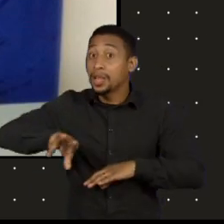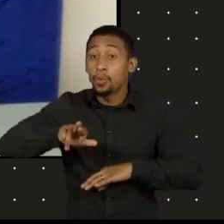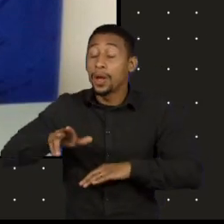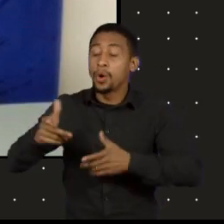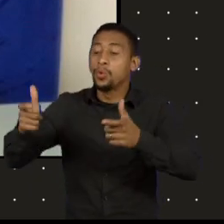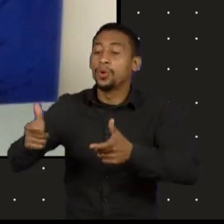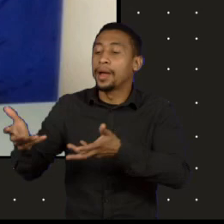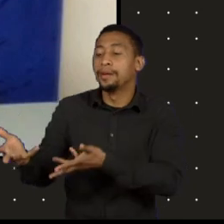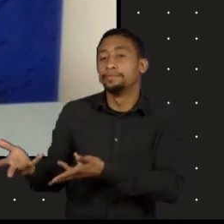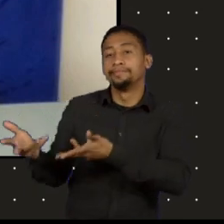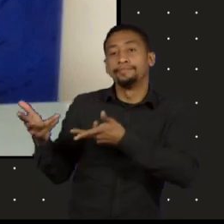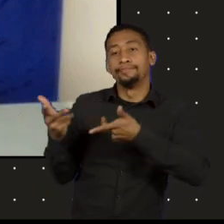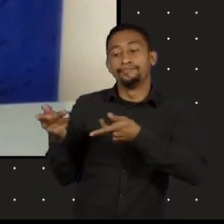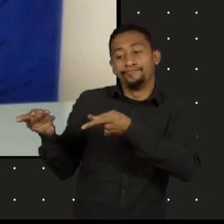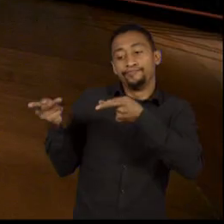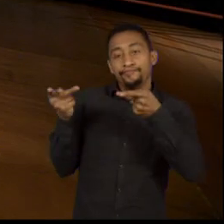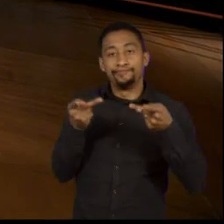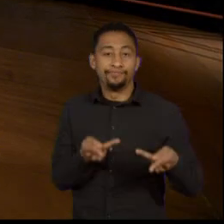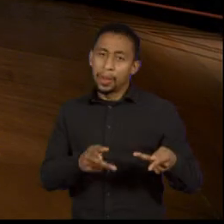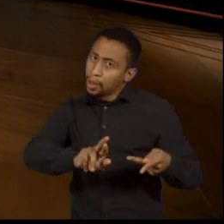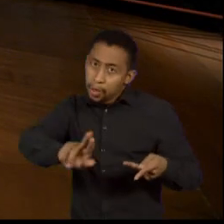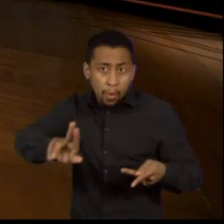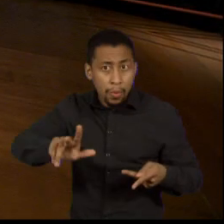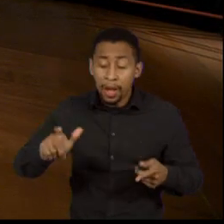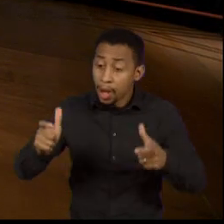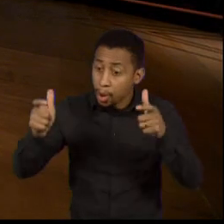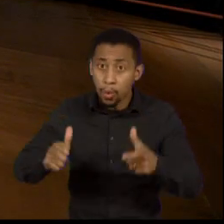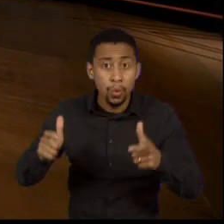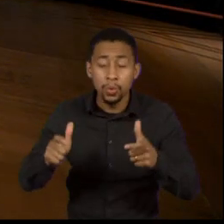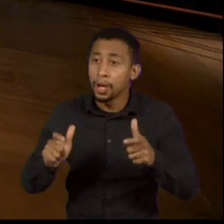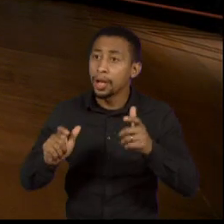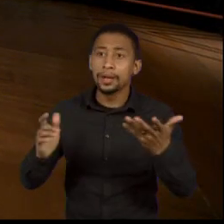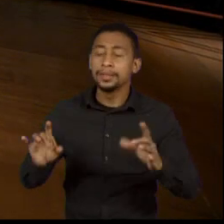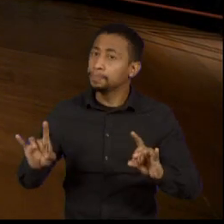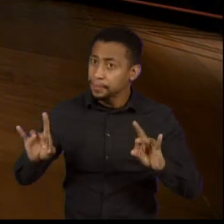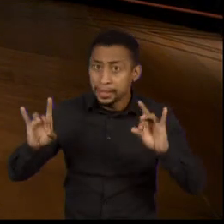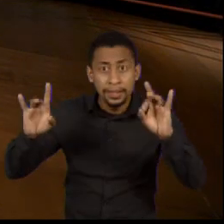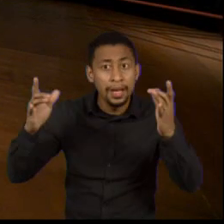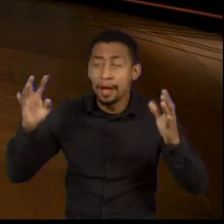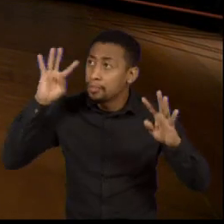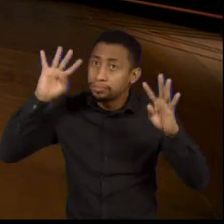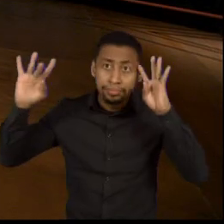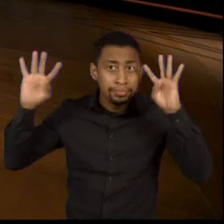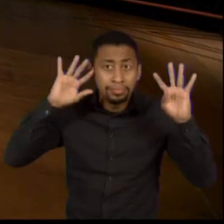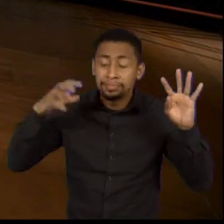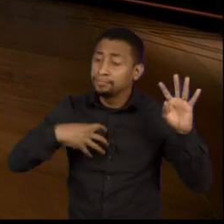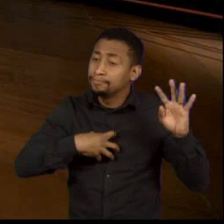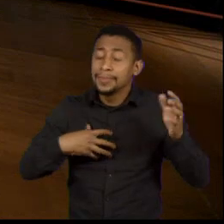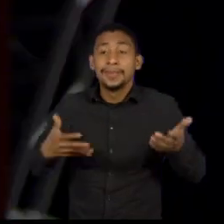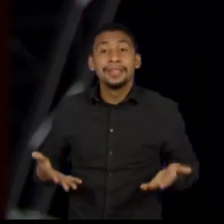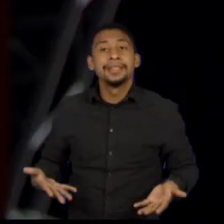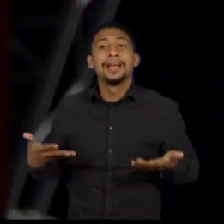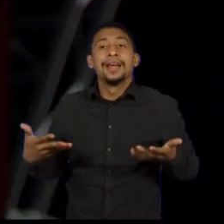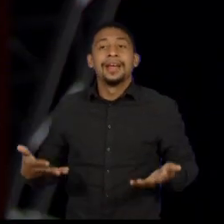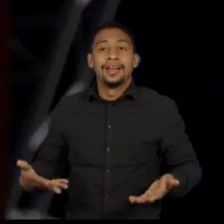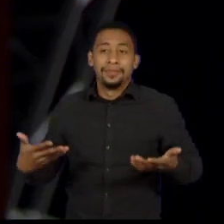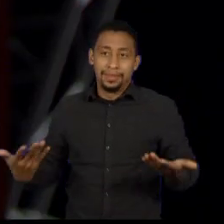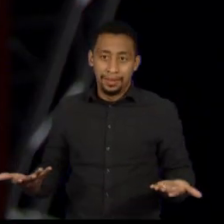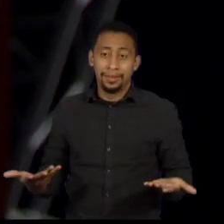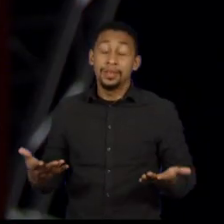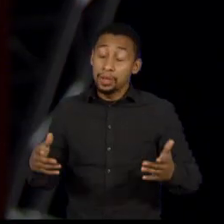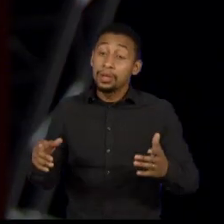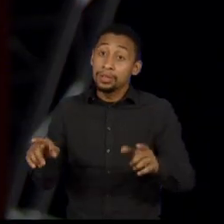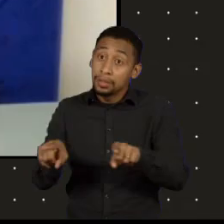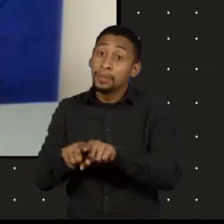né? Não é um lugar é lúdico, pode ser lúdico, pode ser leve, mas é um lugar de